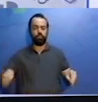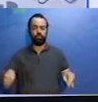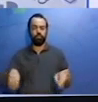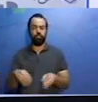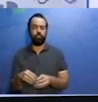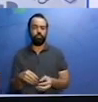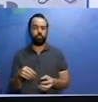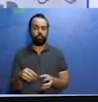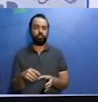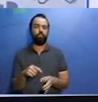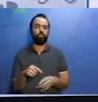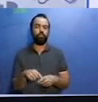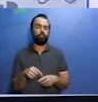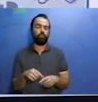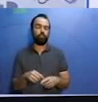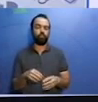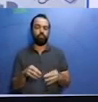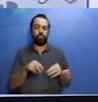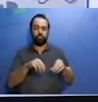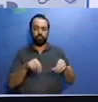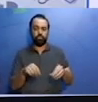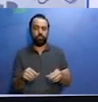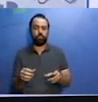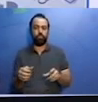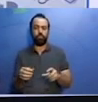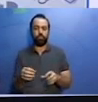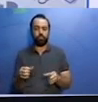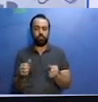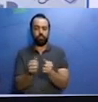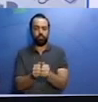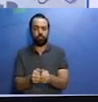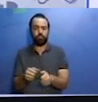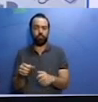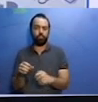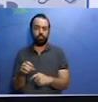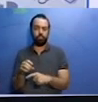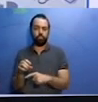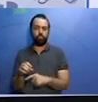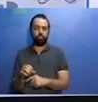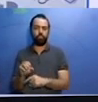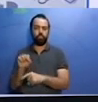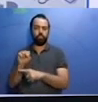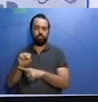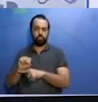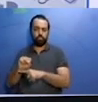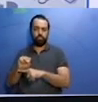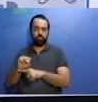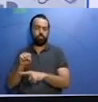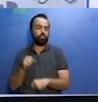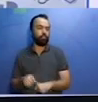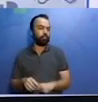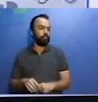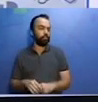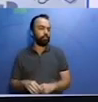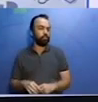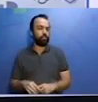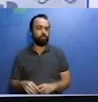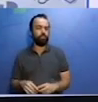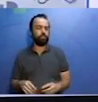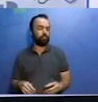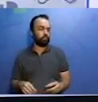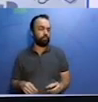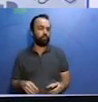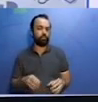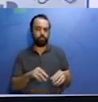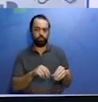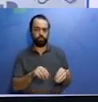sólidos também. Aqui o ponto de fusão do enxofre é de 115 graus aproximadamente, e da areia o ponto